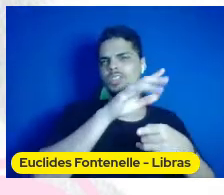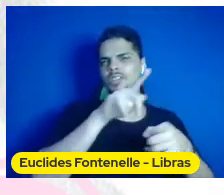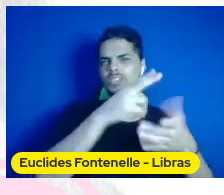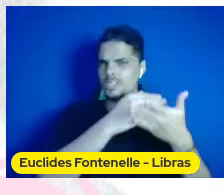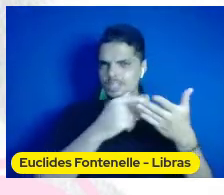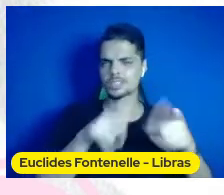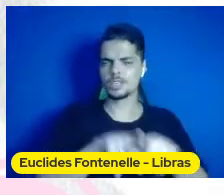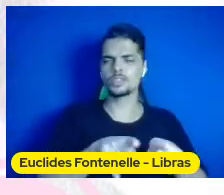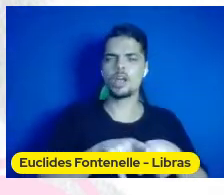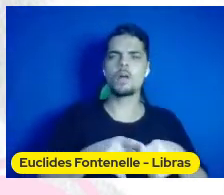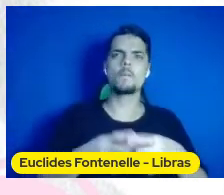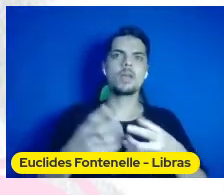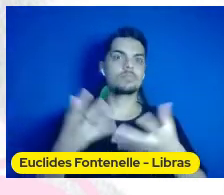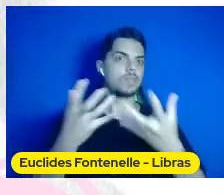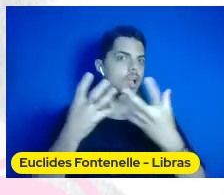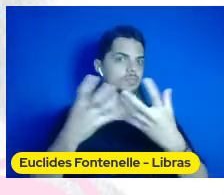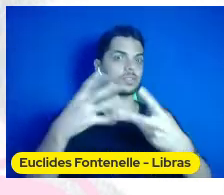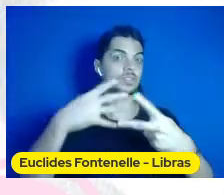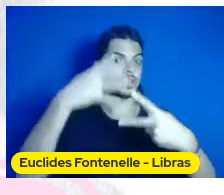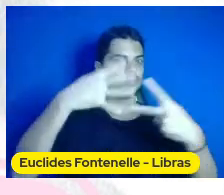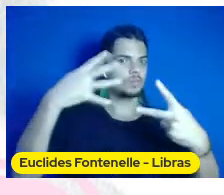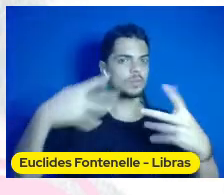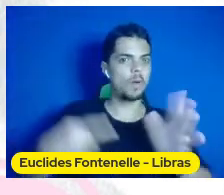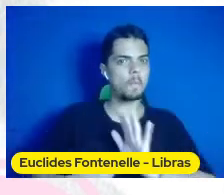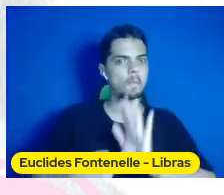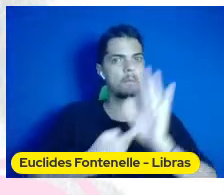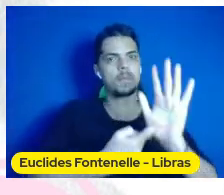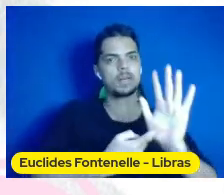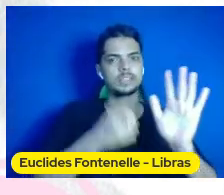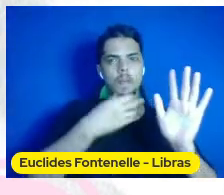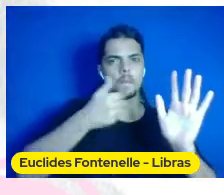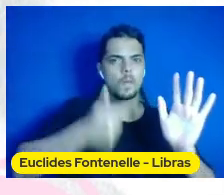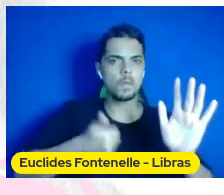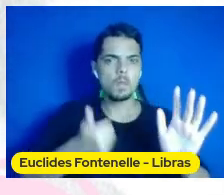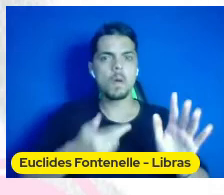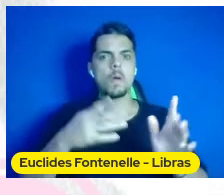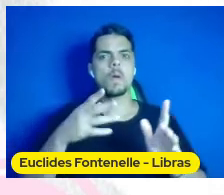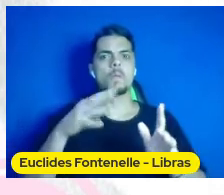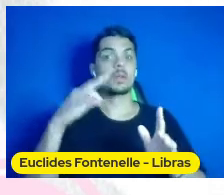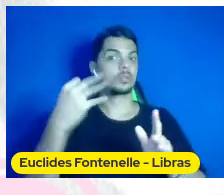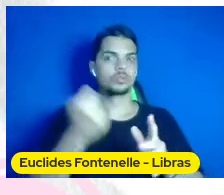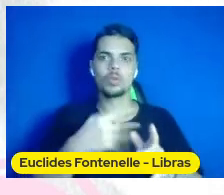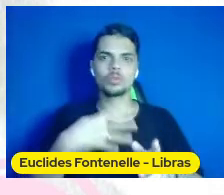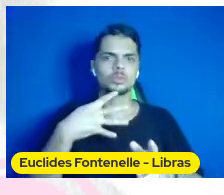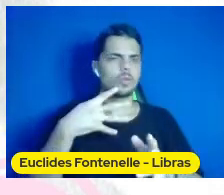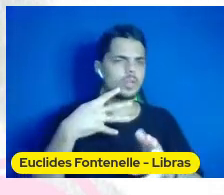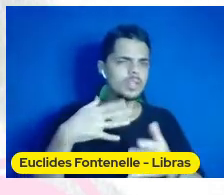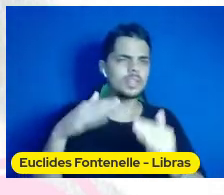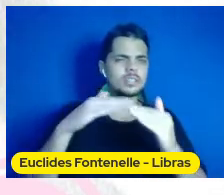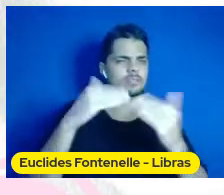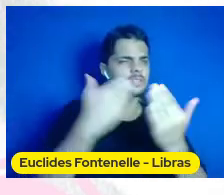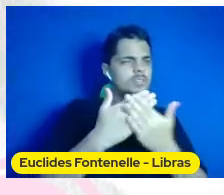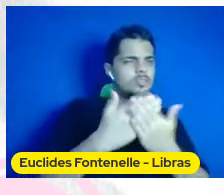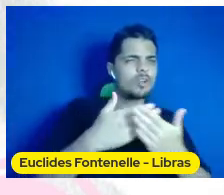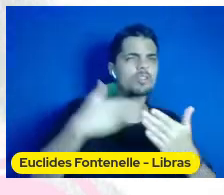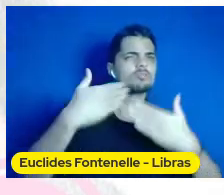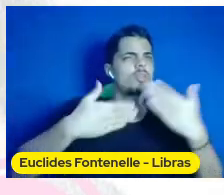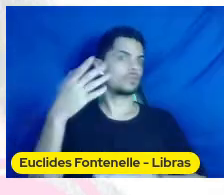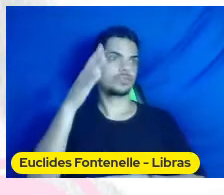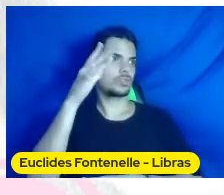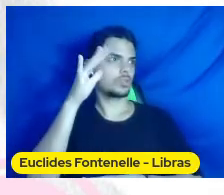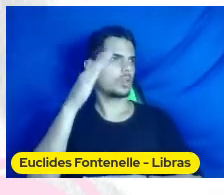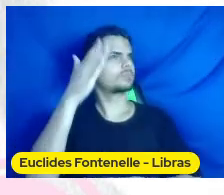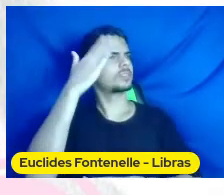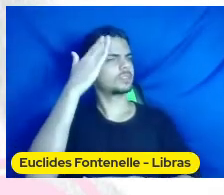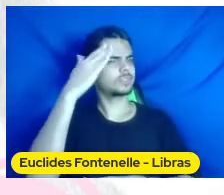gente quer realmente que isso se... que as escolas falem mais, né, nessas mulheres. E